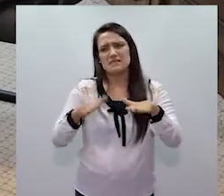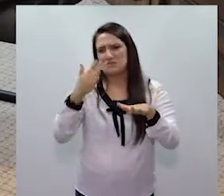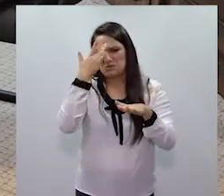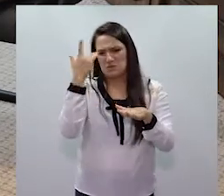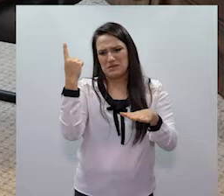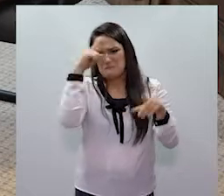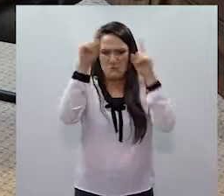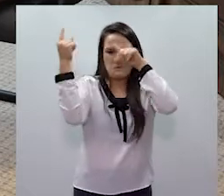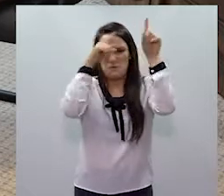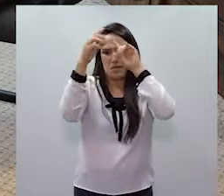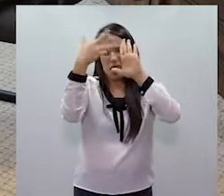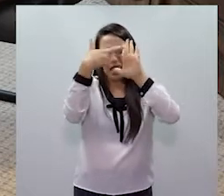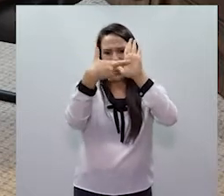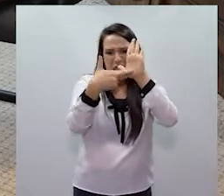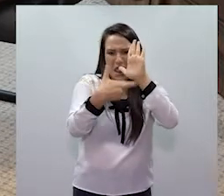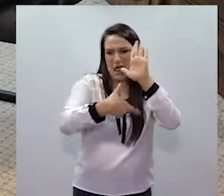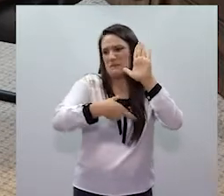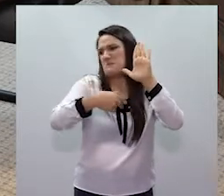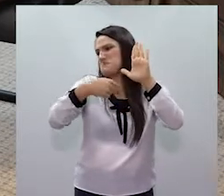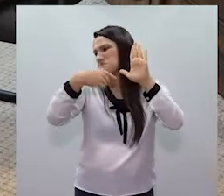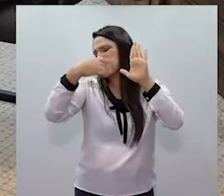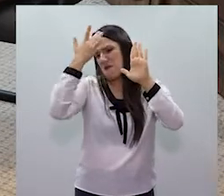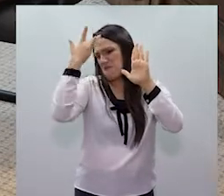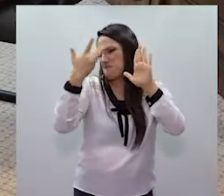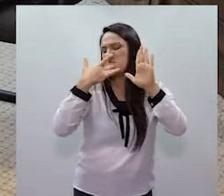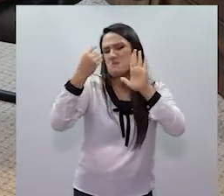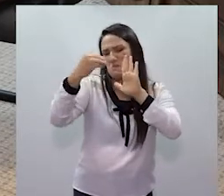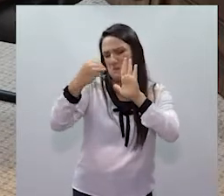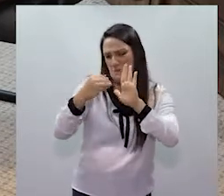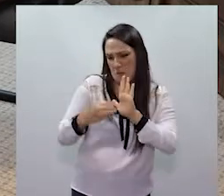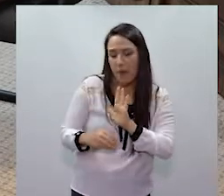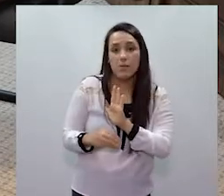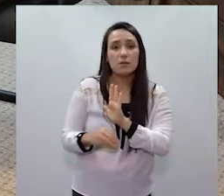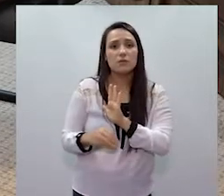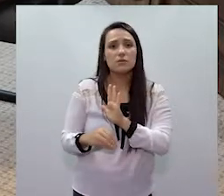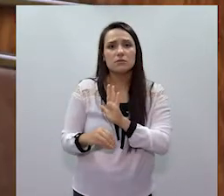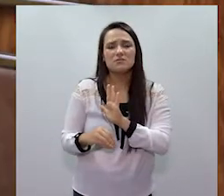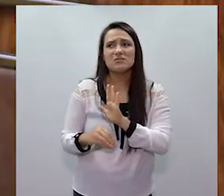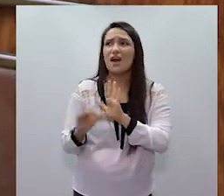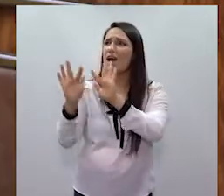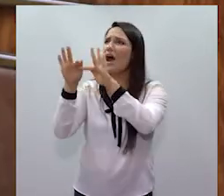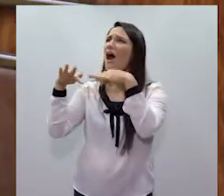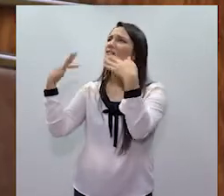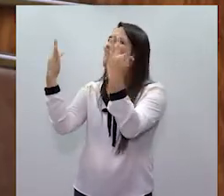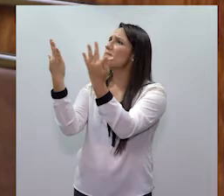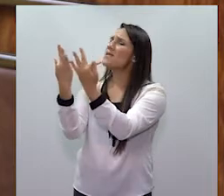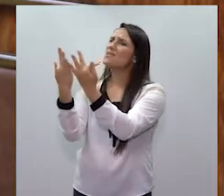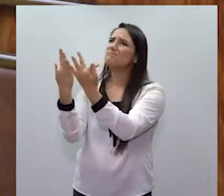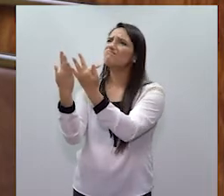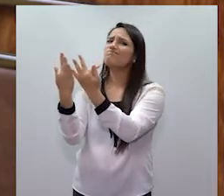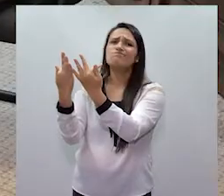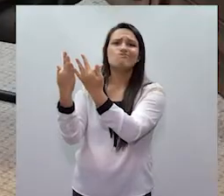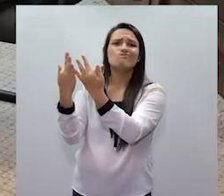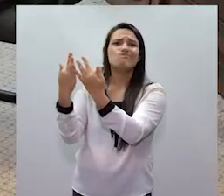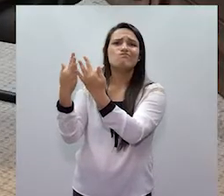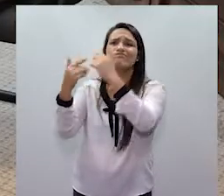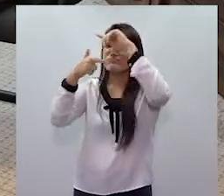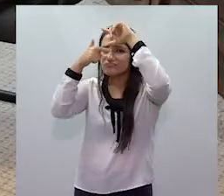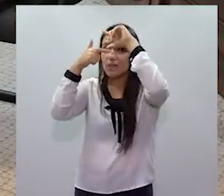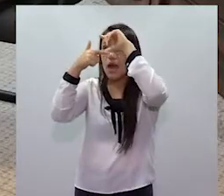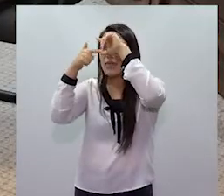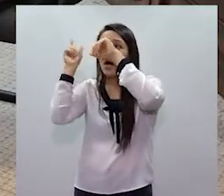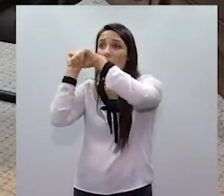uma criança exatamente assim. Talvez divulgando essas famílias que se encontraram no amor aí por meio da